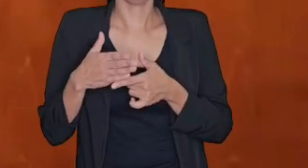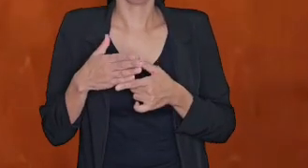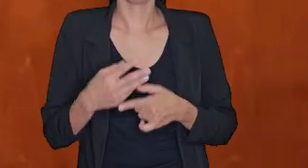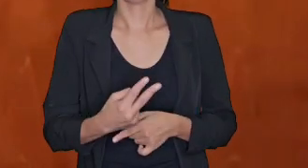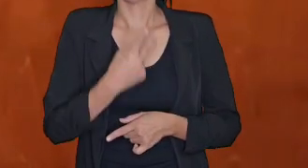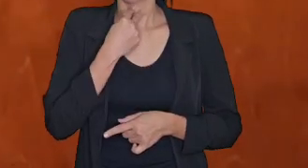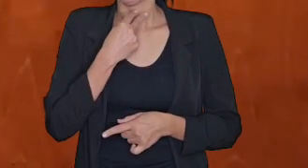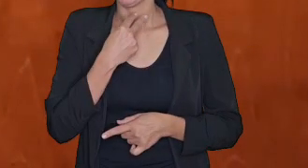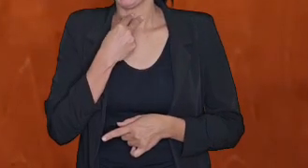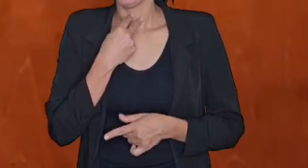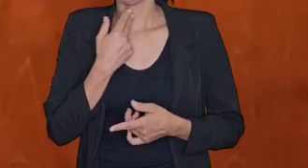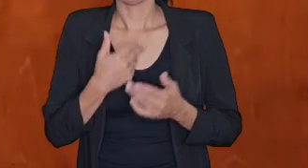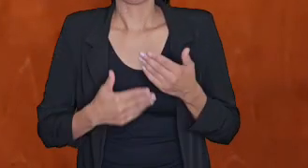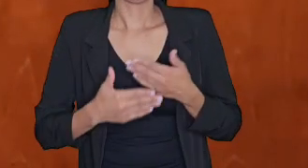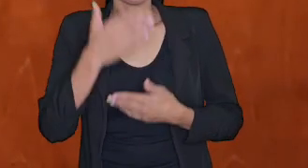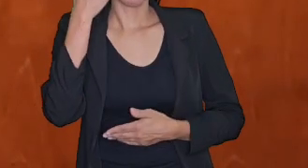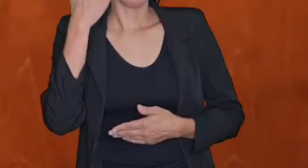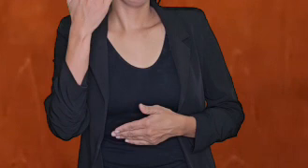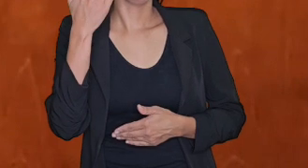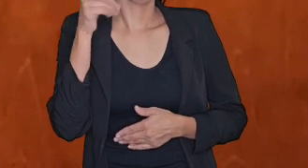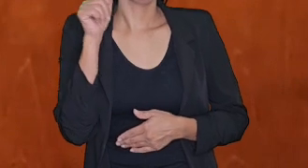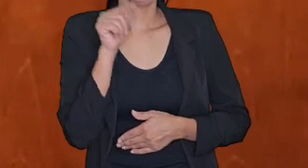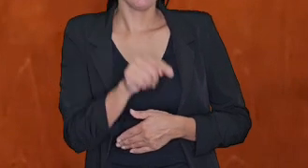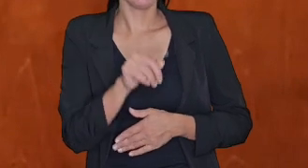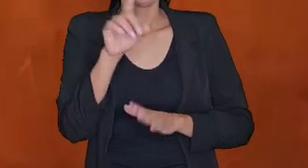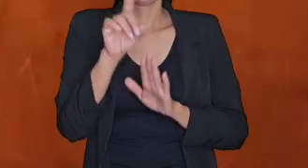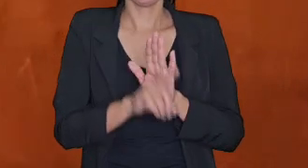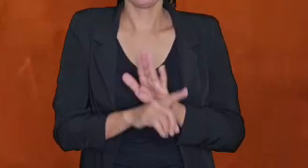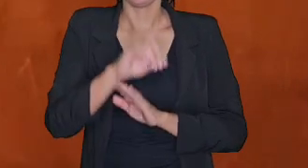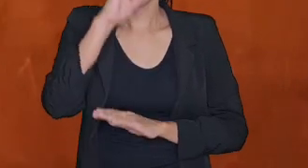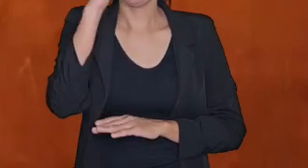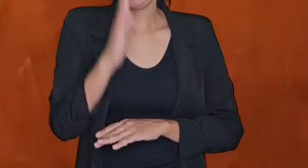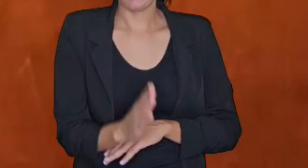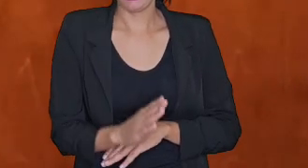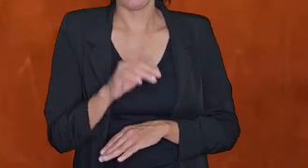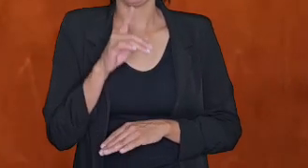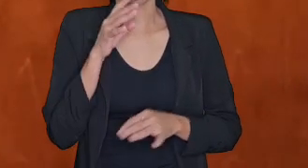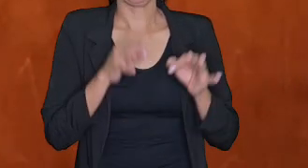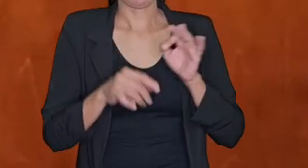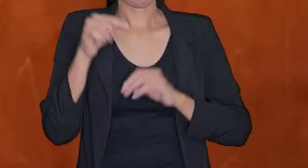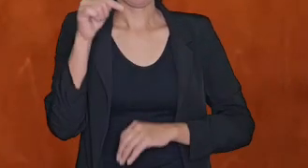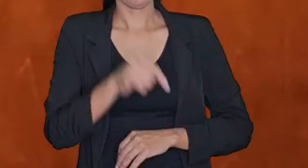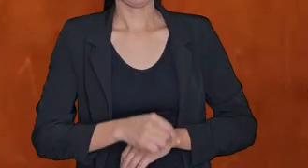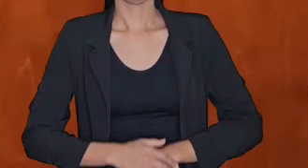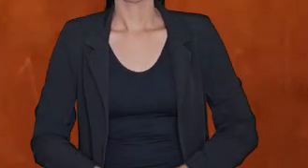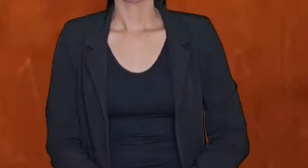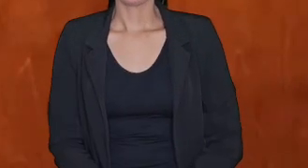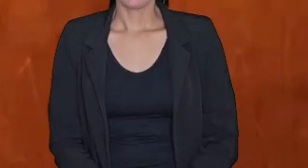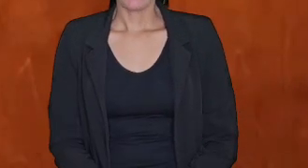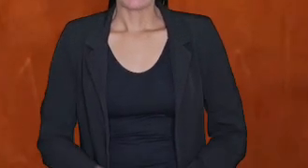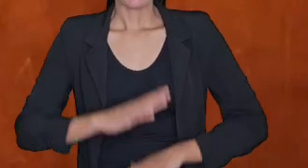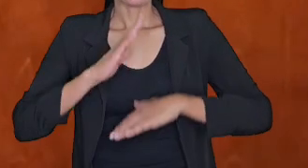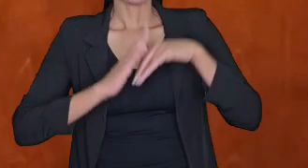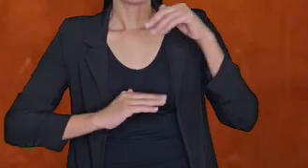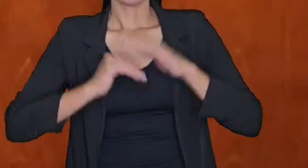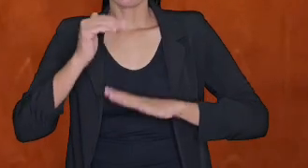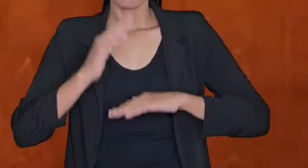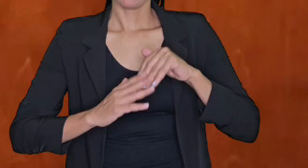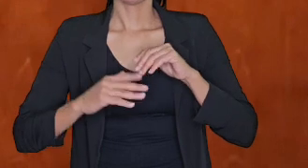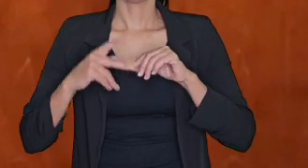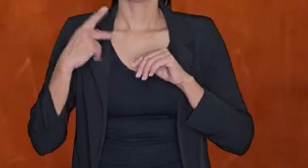não estariam sujeitos à partilha perante o direito brasileiro, a jurisdição